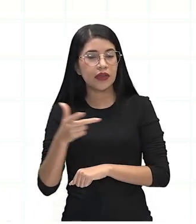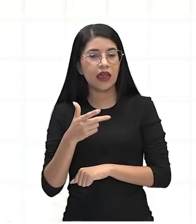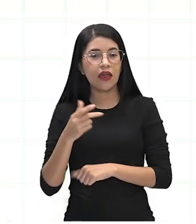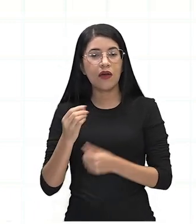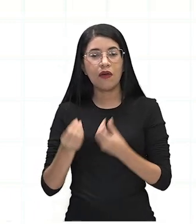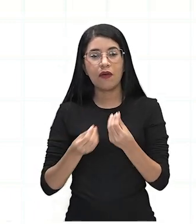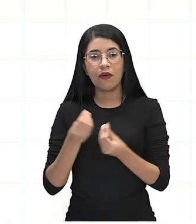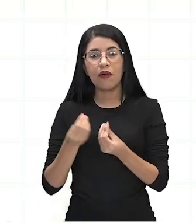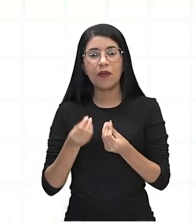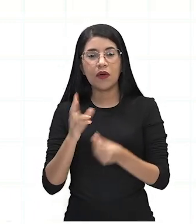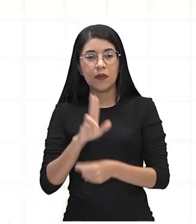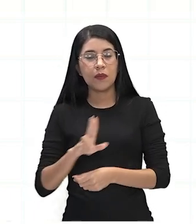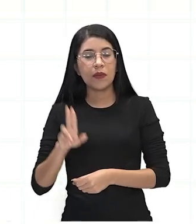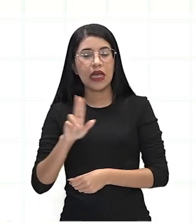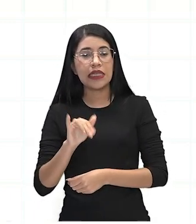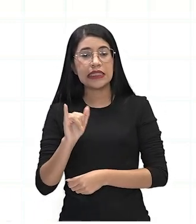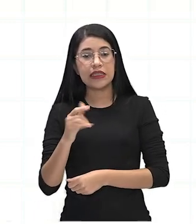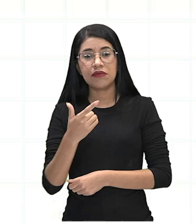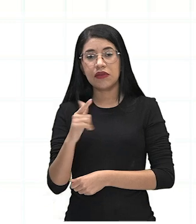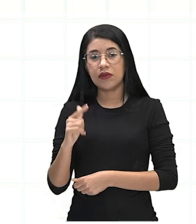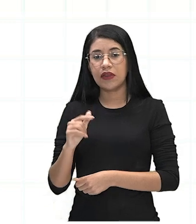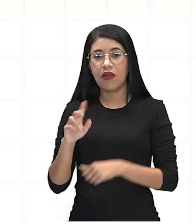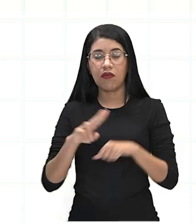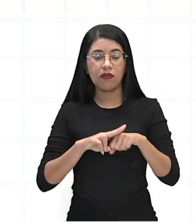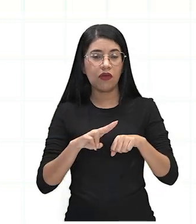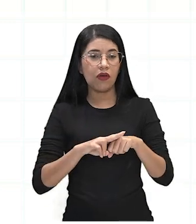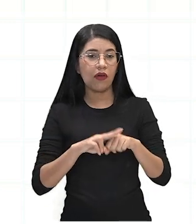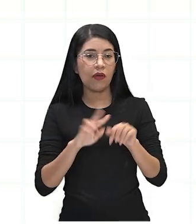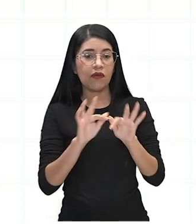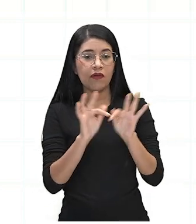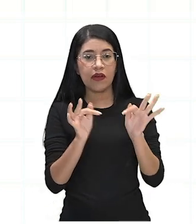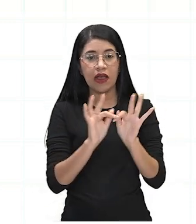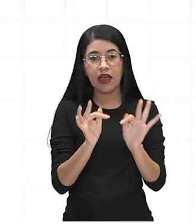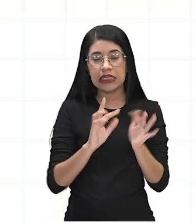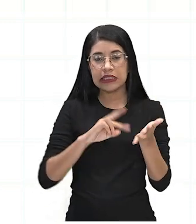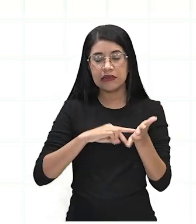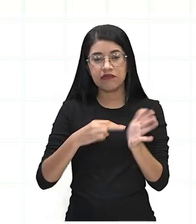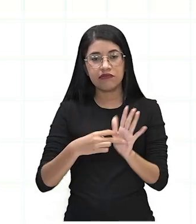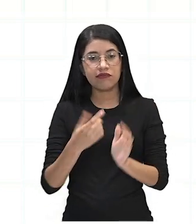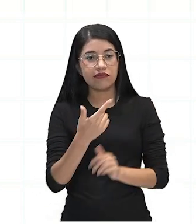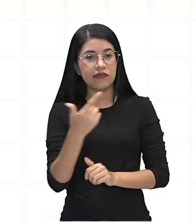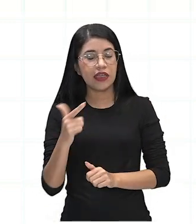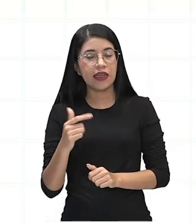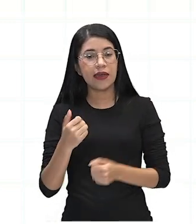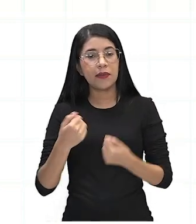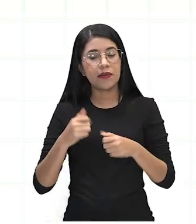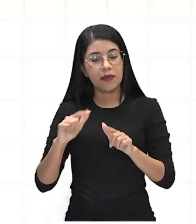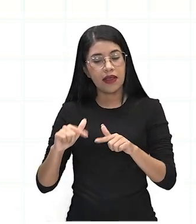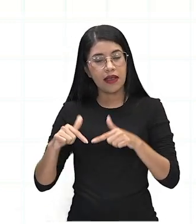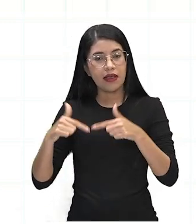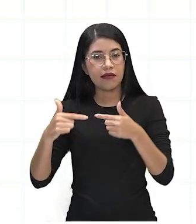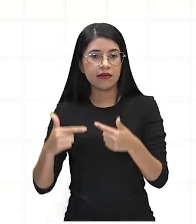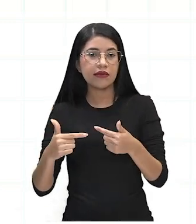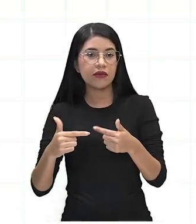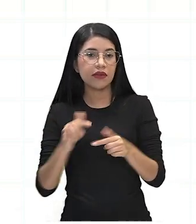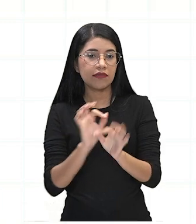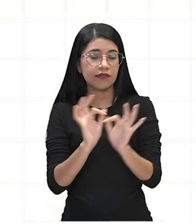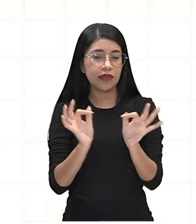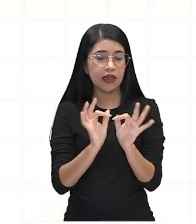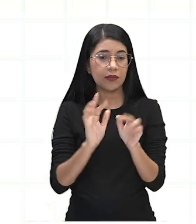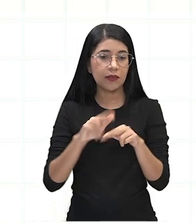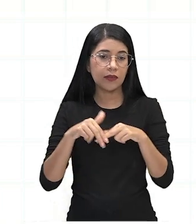funcionam. Sem esses pronomes, a oração ela fica sem sentido, tá bom? Porque elas têm ação nessas orações. Por isso que eu preciso de